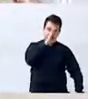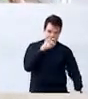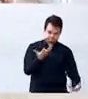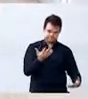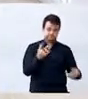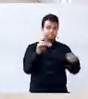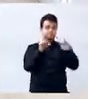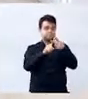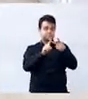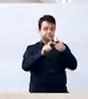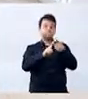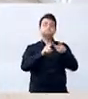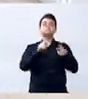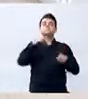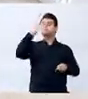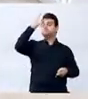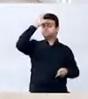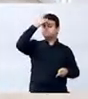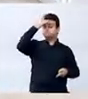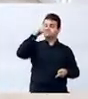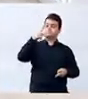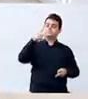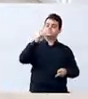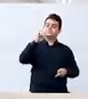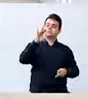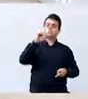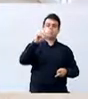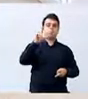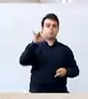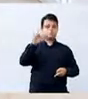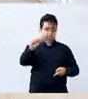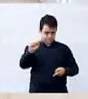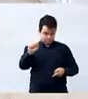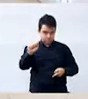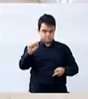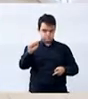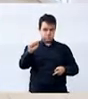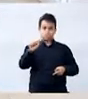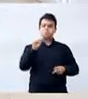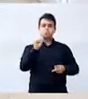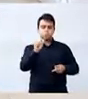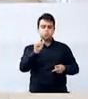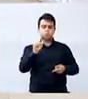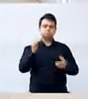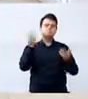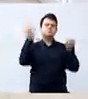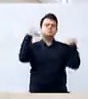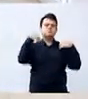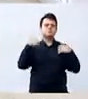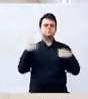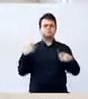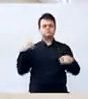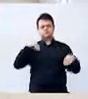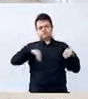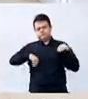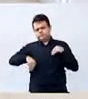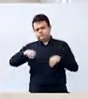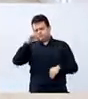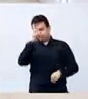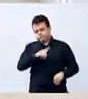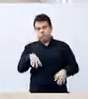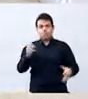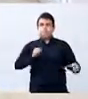parte psicológica, que o paciente vai ter uma depressão, uma crise